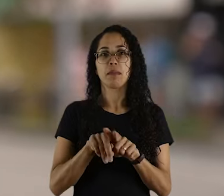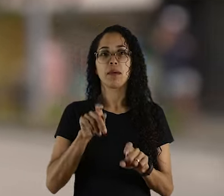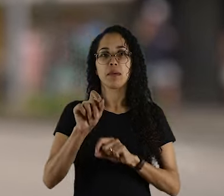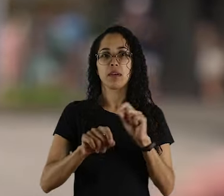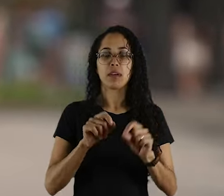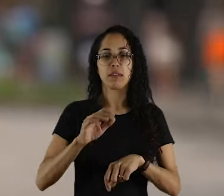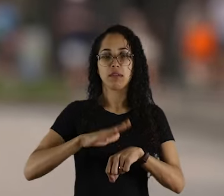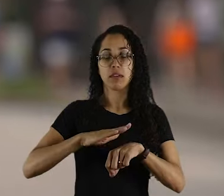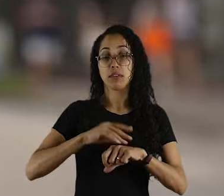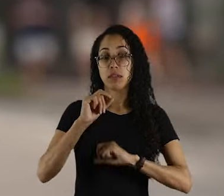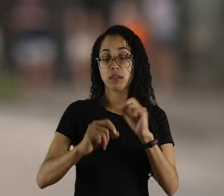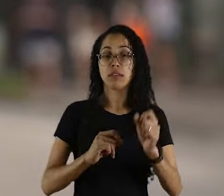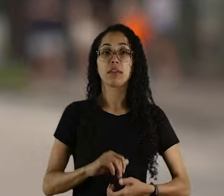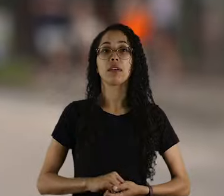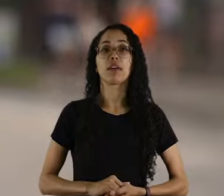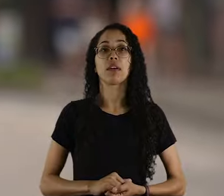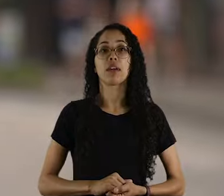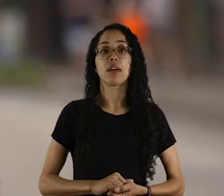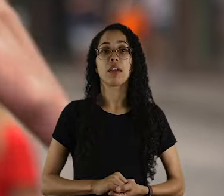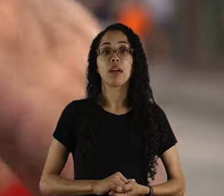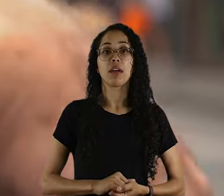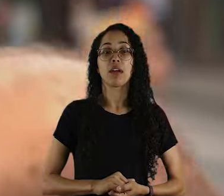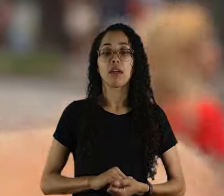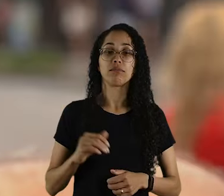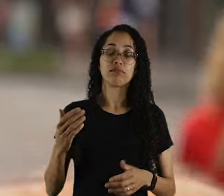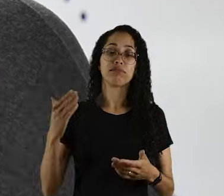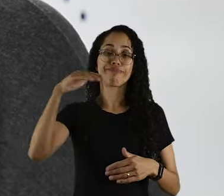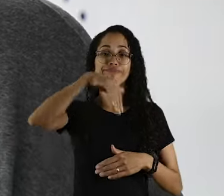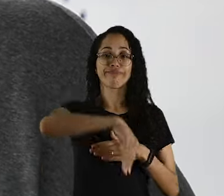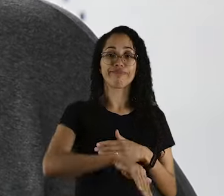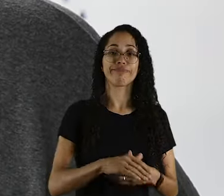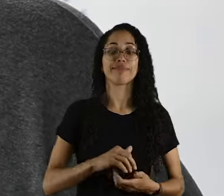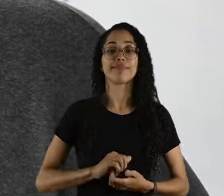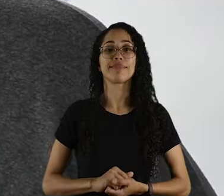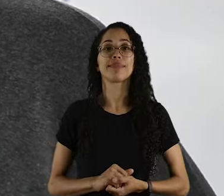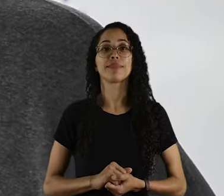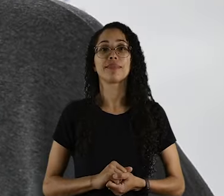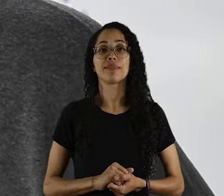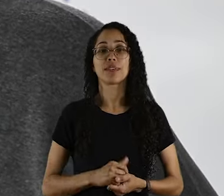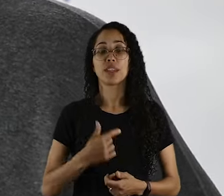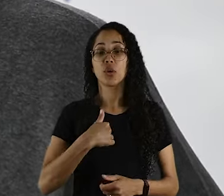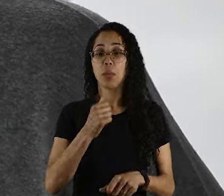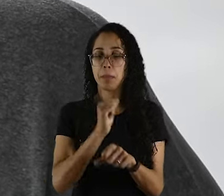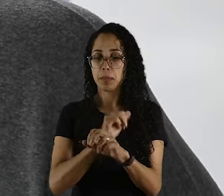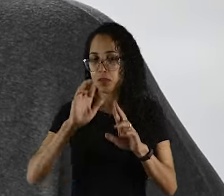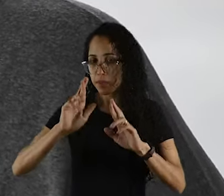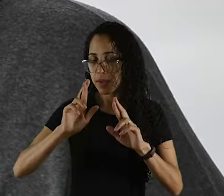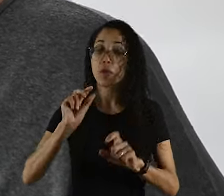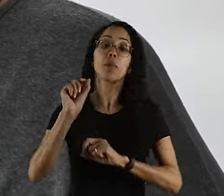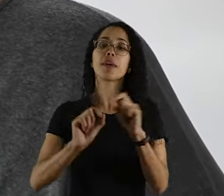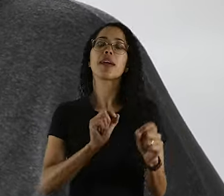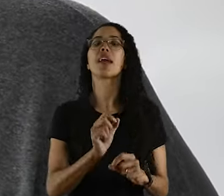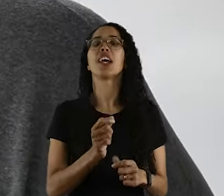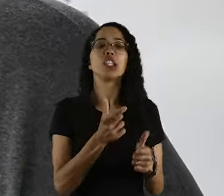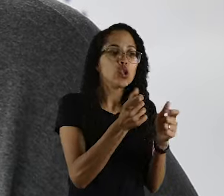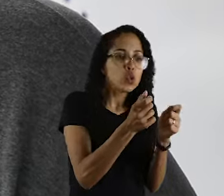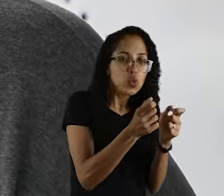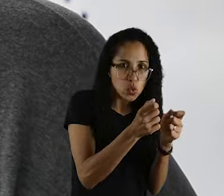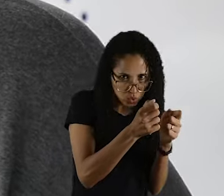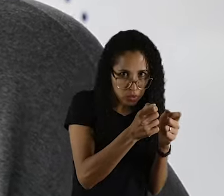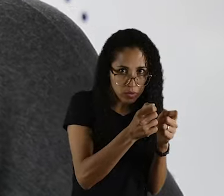só fez assim, ó. Foi de cabeça para baixo. Eu tô tentando esperar um montante maior para poder jogar